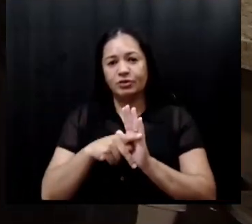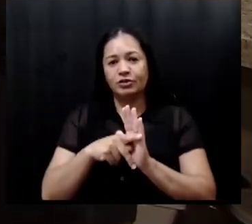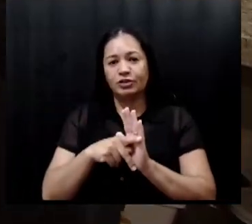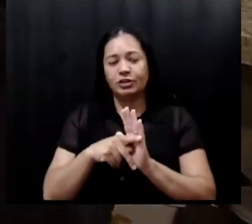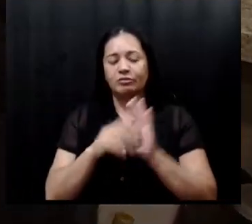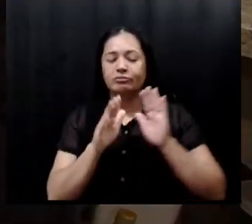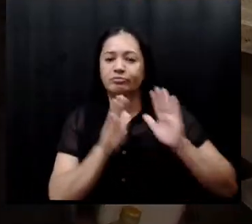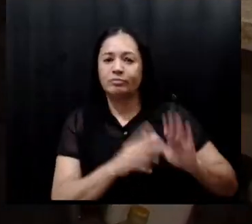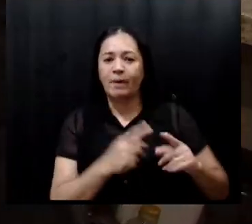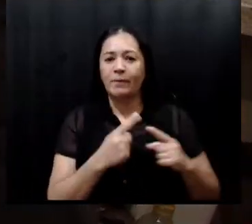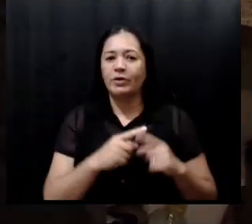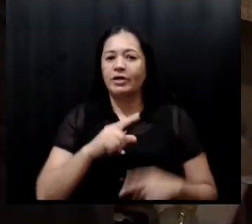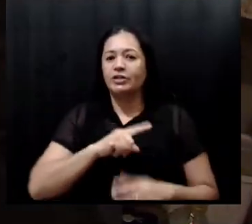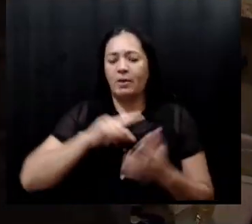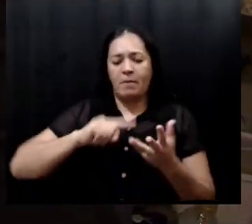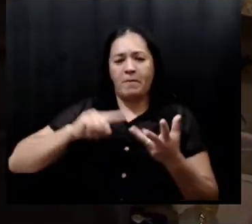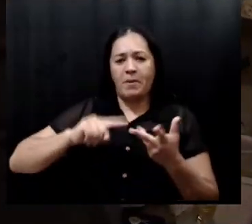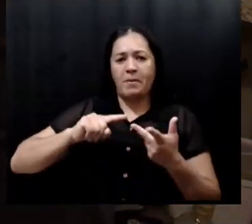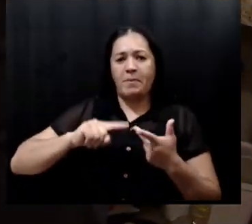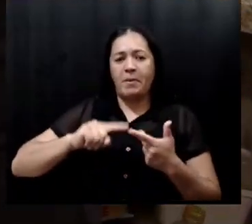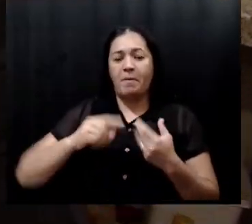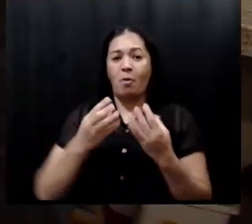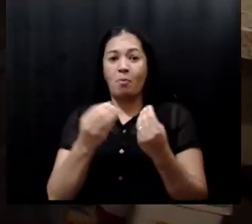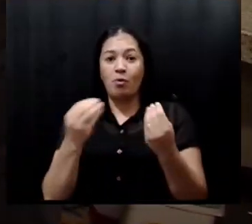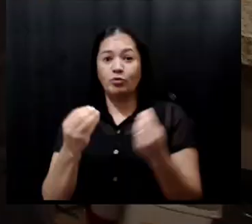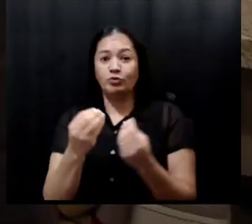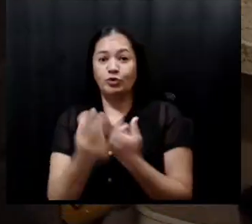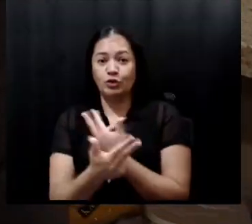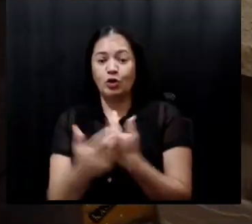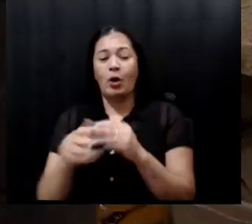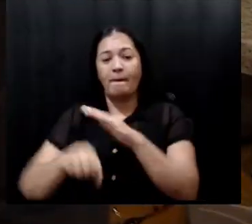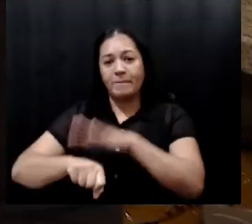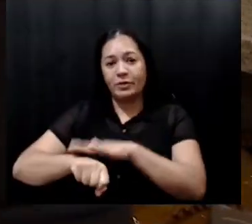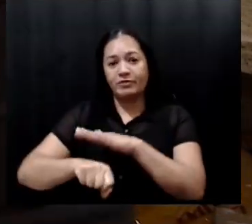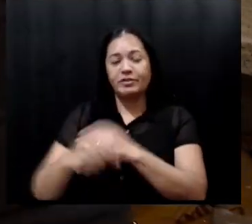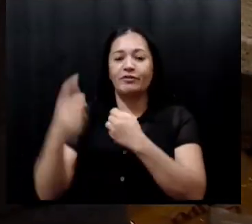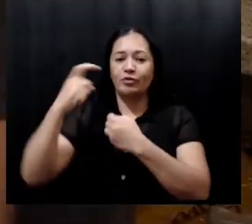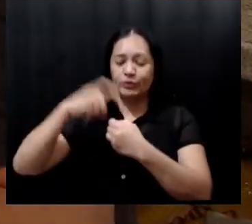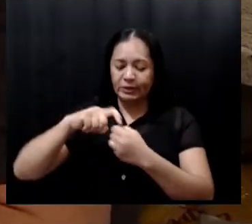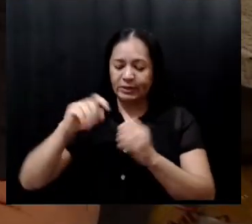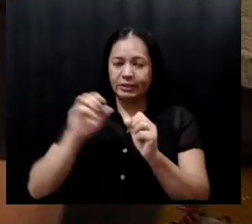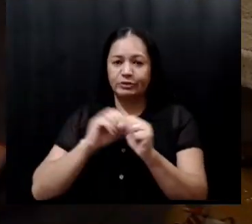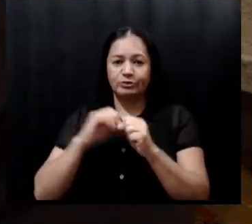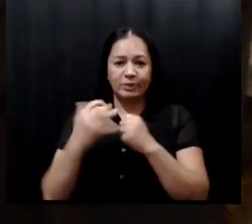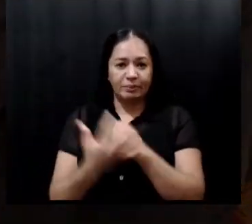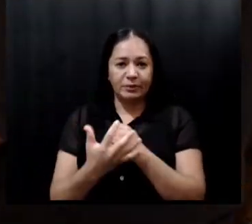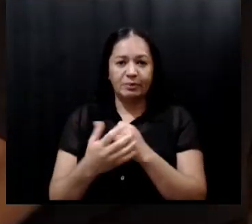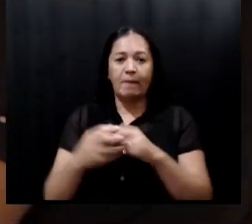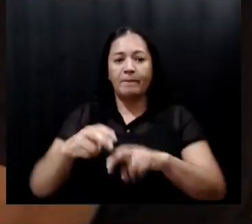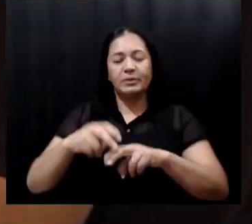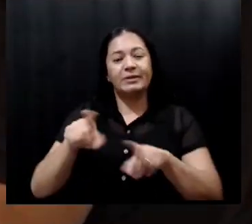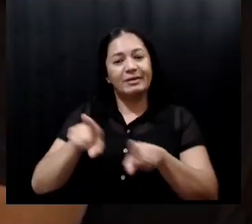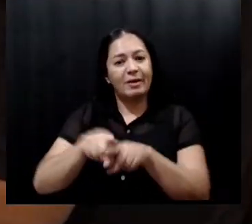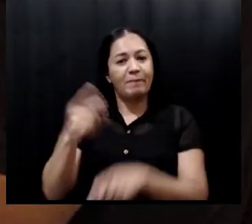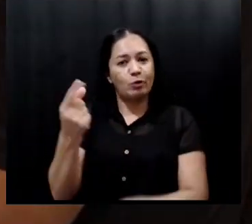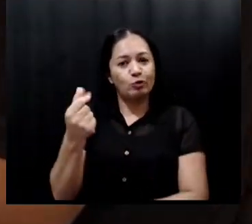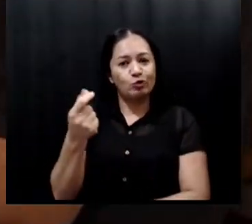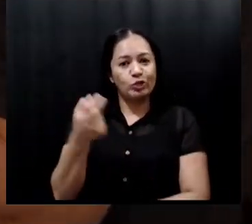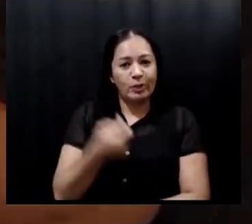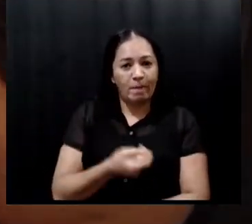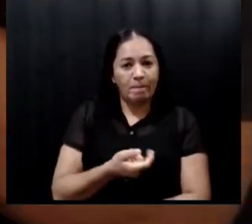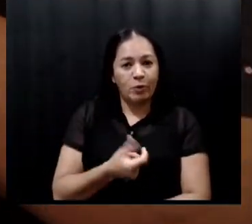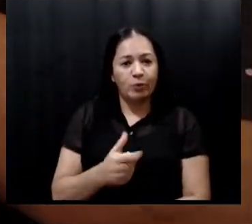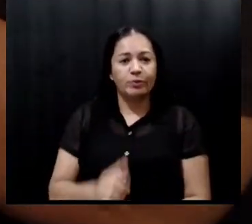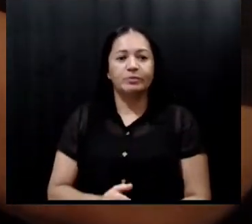simultâneo, a gente estava voltando, né, de uma pandemia. Então também os recursos eles eram bem escassos, né? Então até a gente se